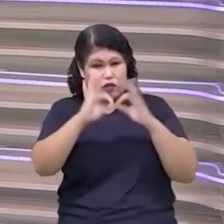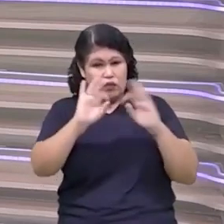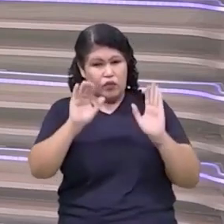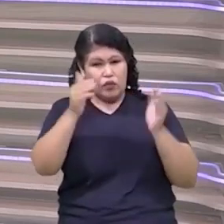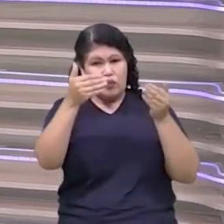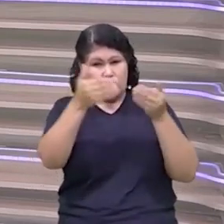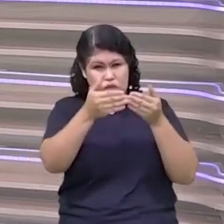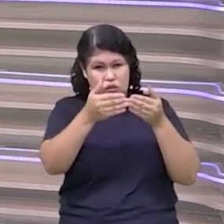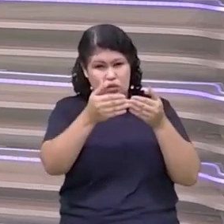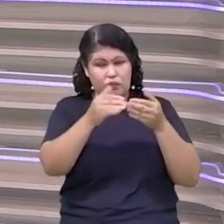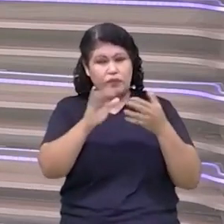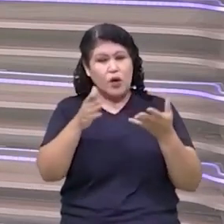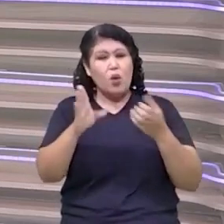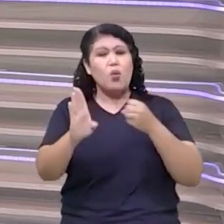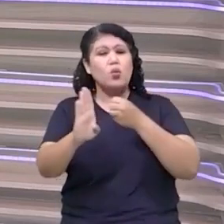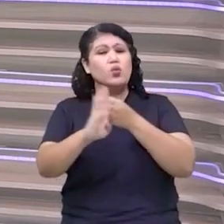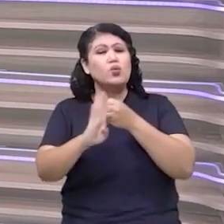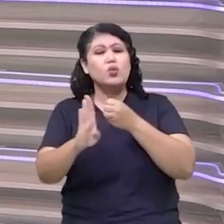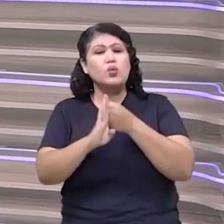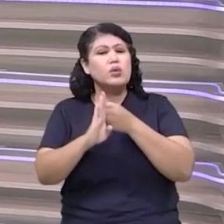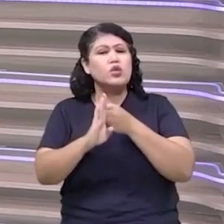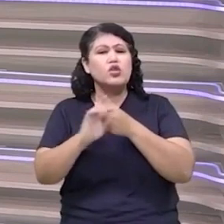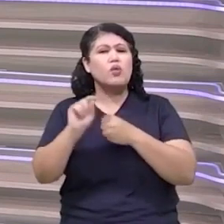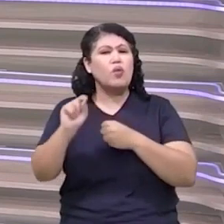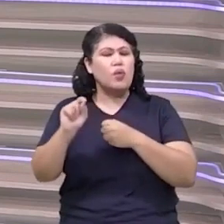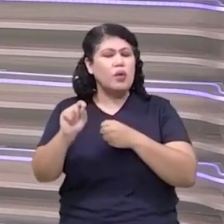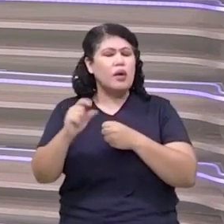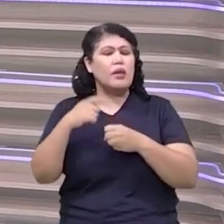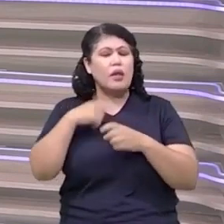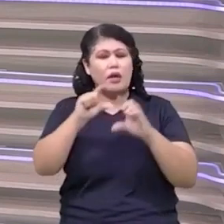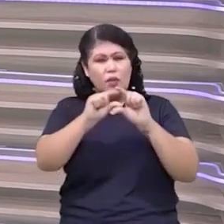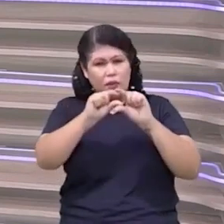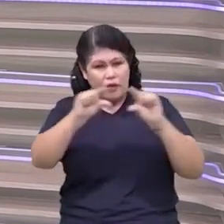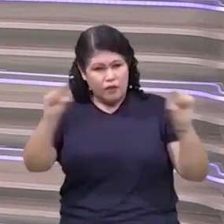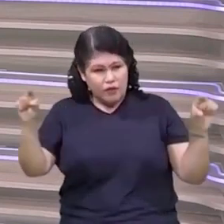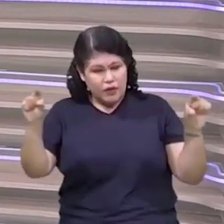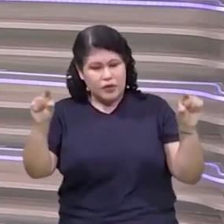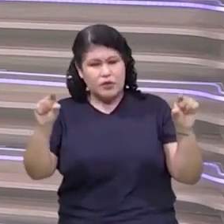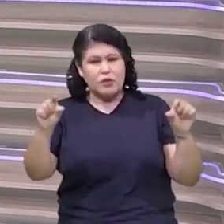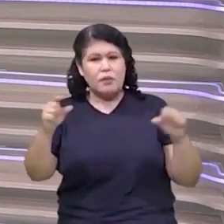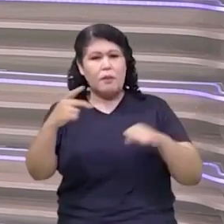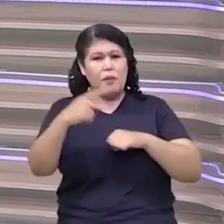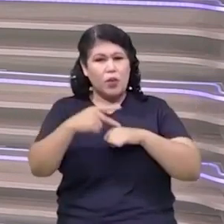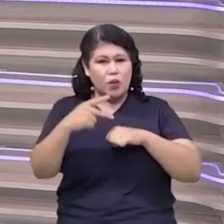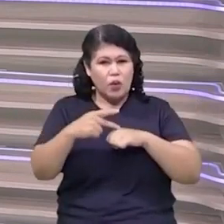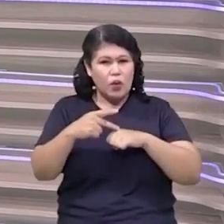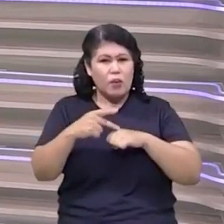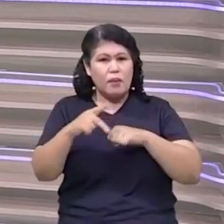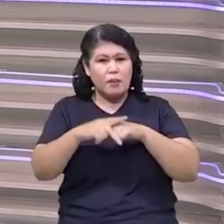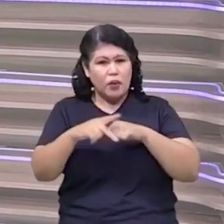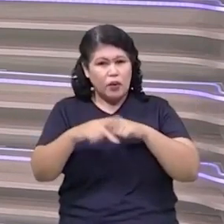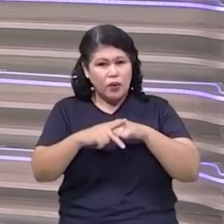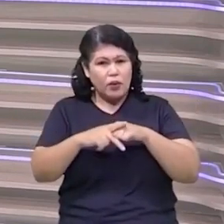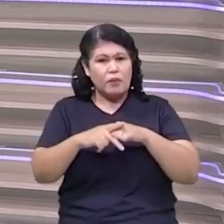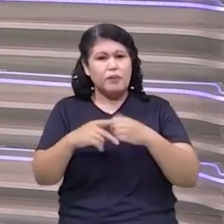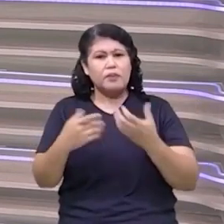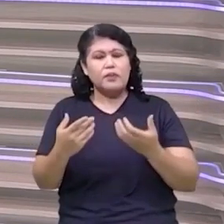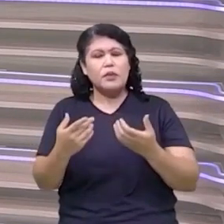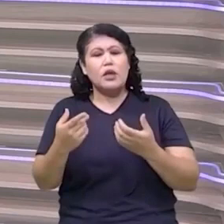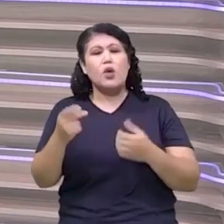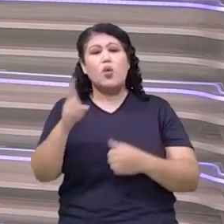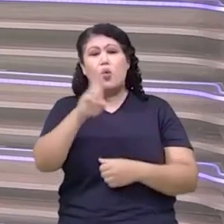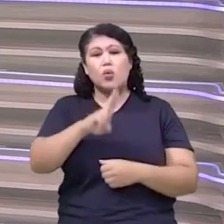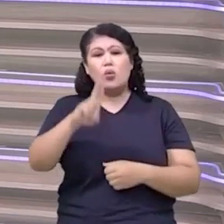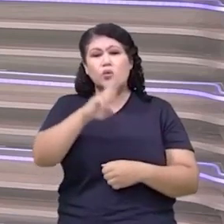função sintática de substantivo. Essa expressão tem uma função sintática de pronome. Eu só quero que vocês entendam que ela foi usada porque elas